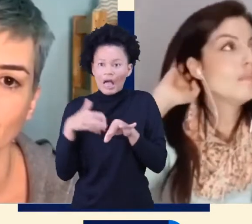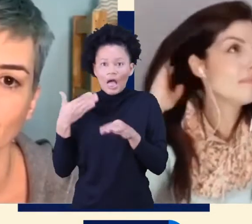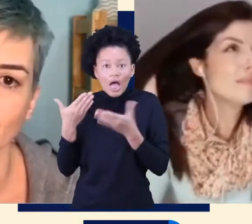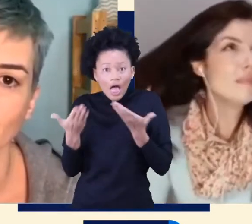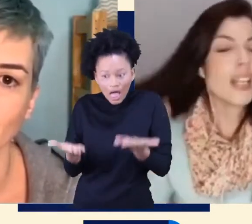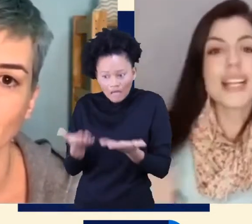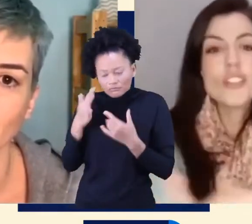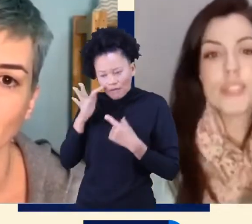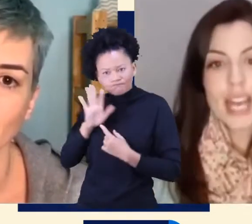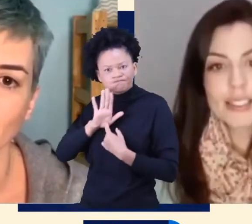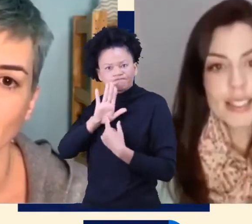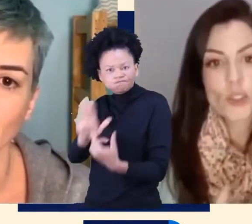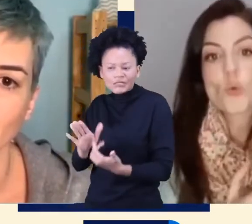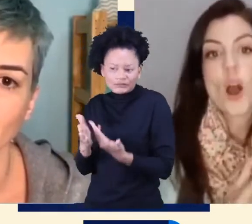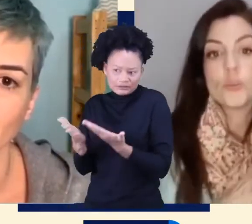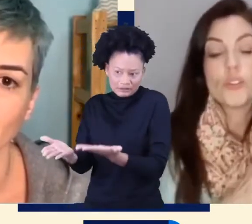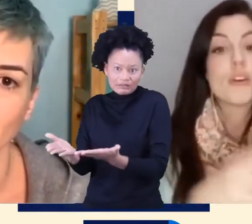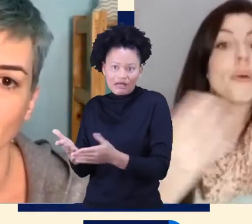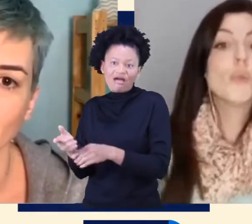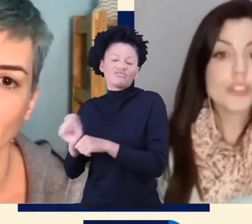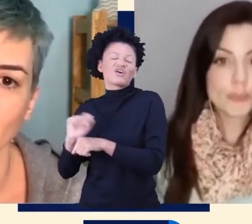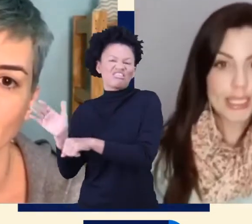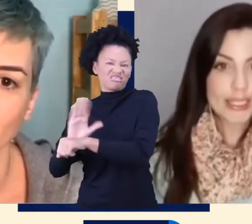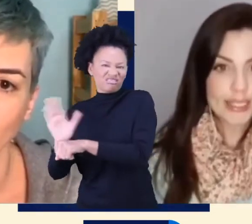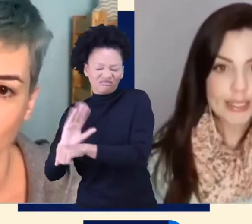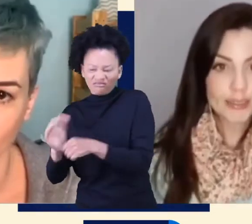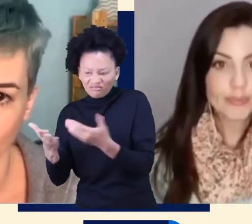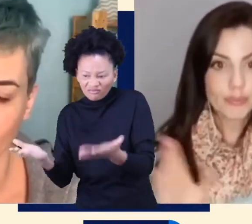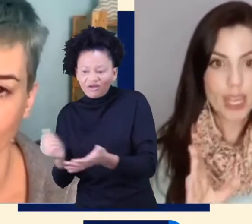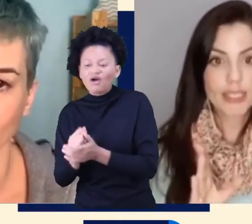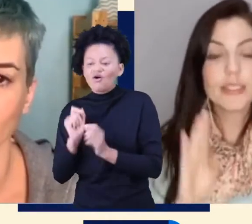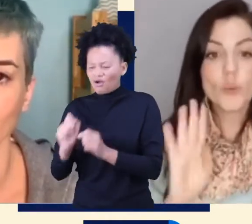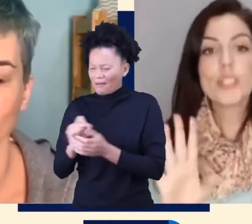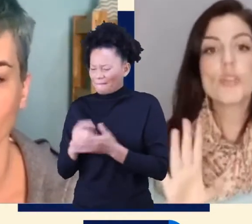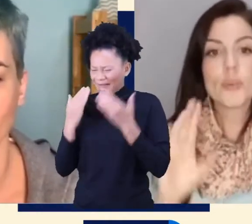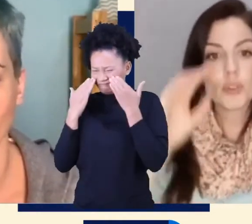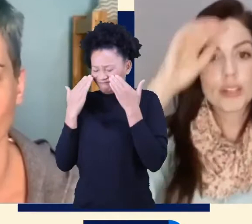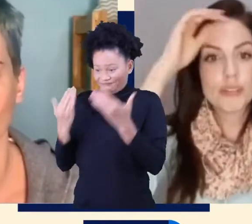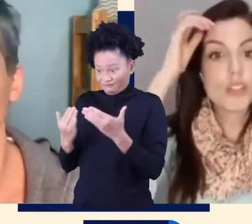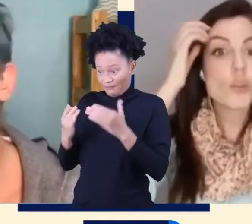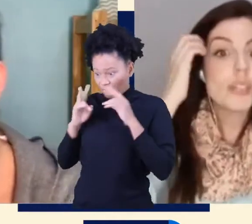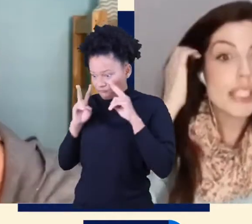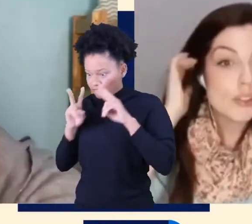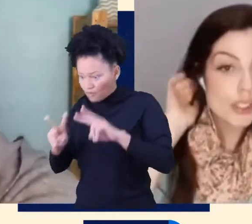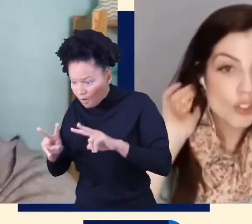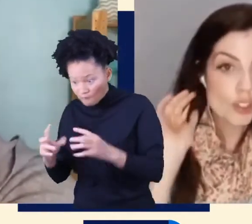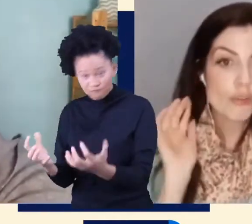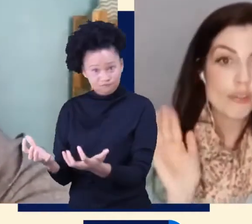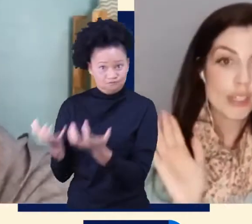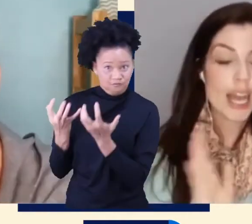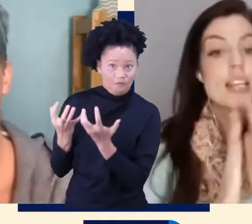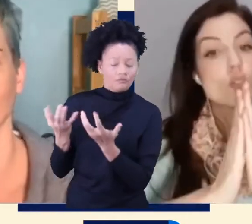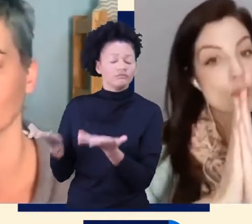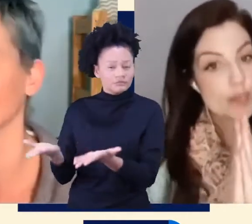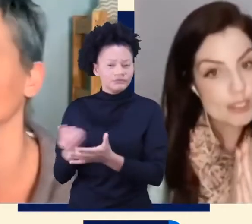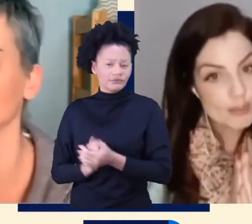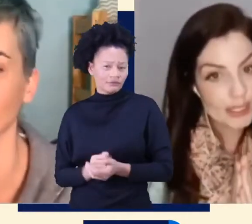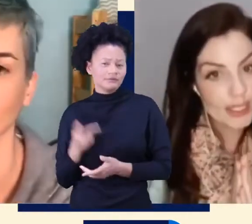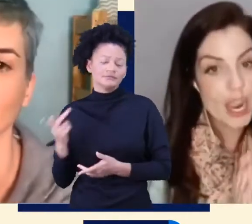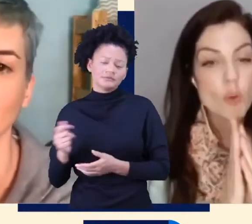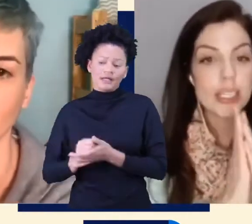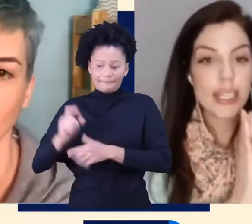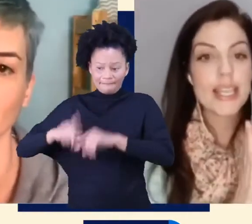a atividade sexual de forma muito explícita, tá? Então, isso é pornografia, sobre isso que a gente vai falar. Sobre